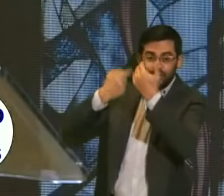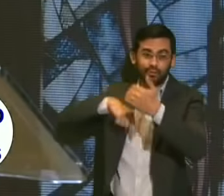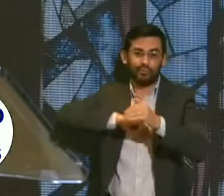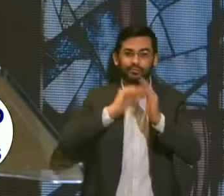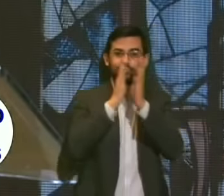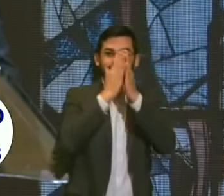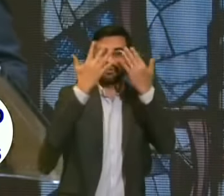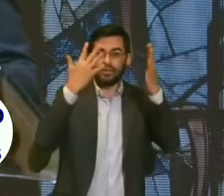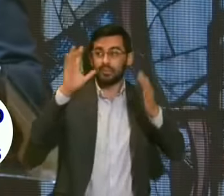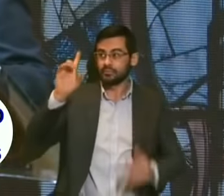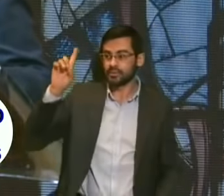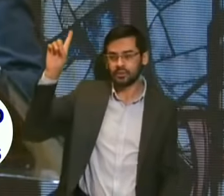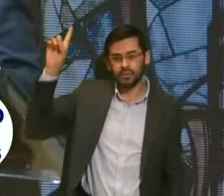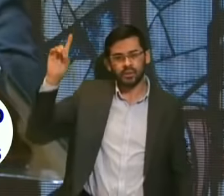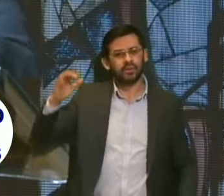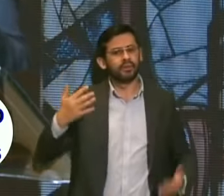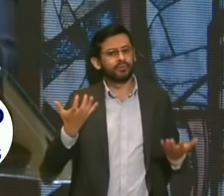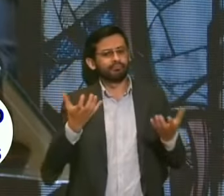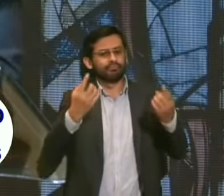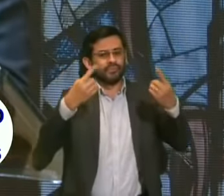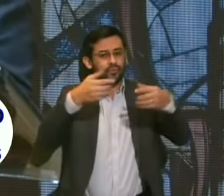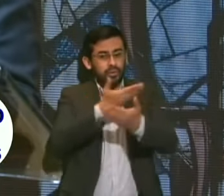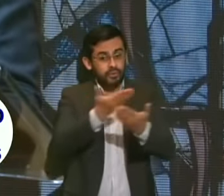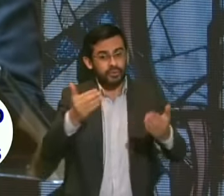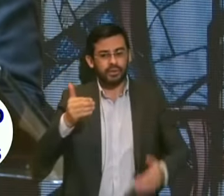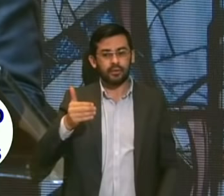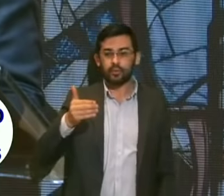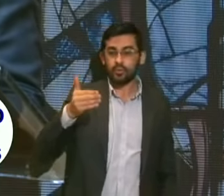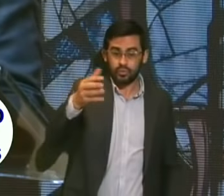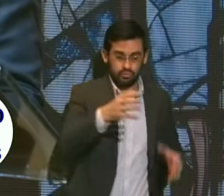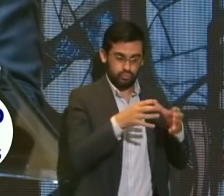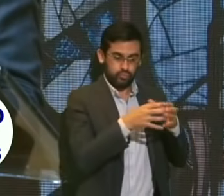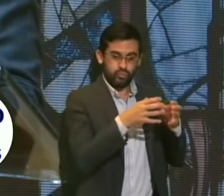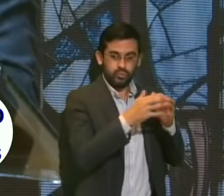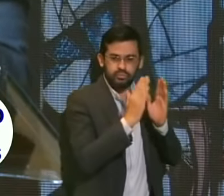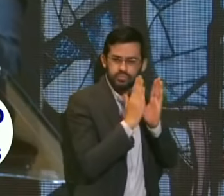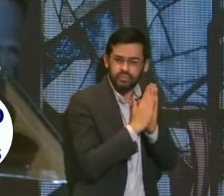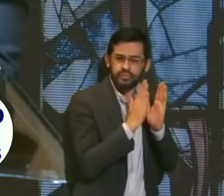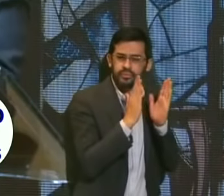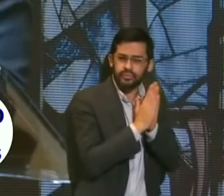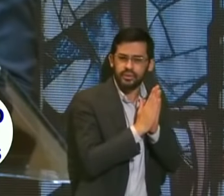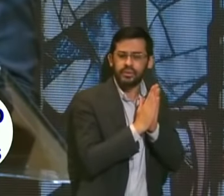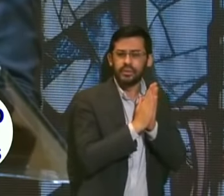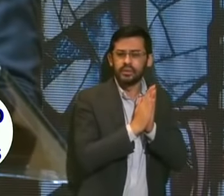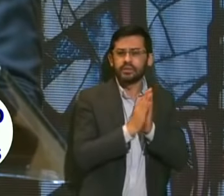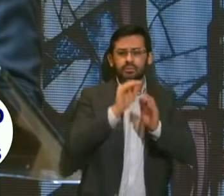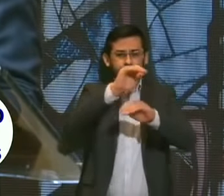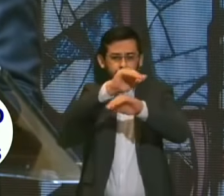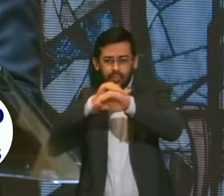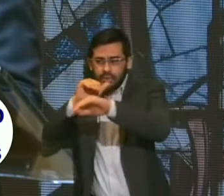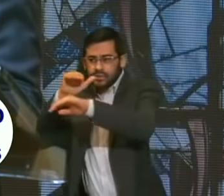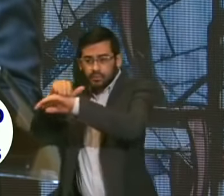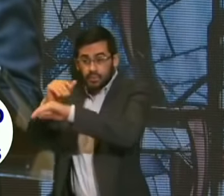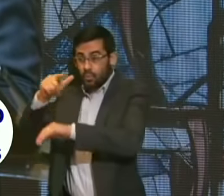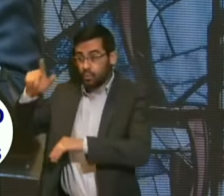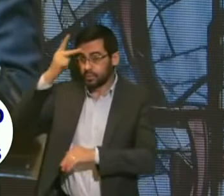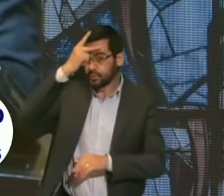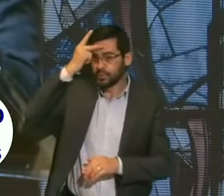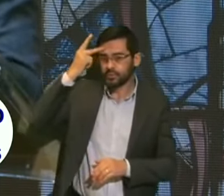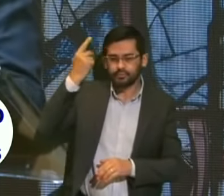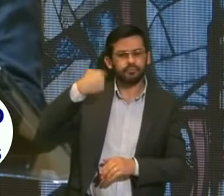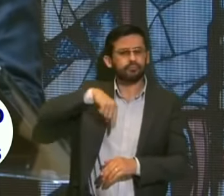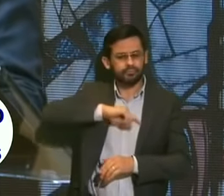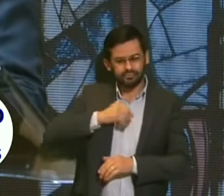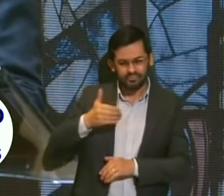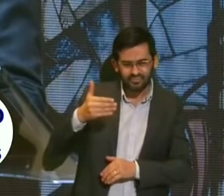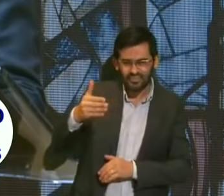eu desafio você a continuar na sua unidade de oração, a levantar outros grupos de oração e a gente